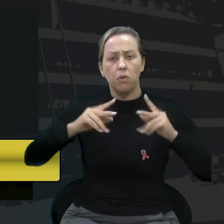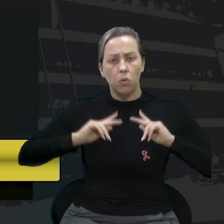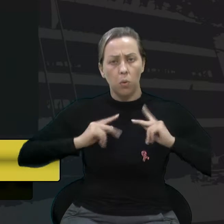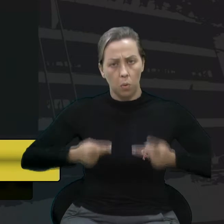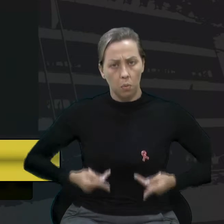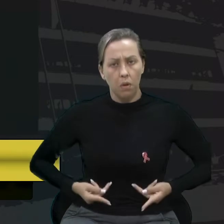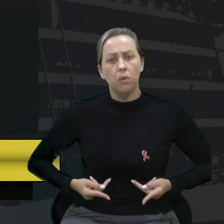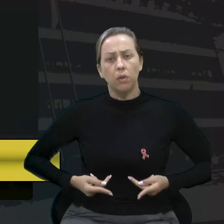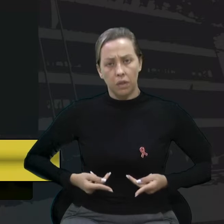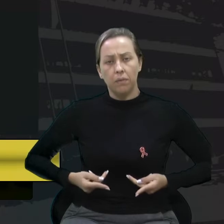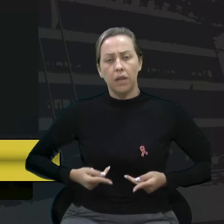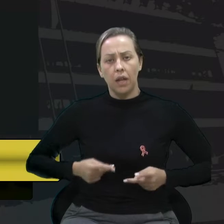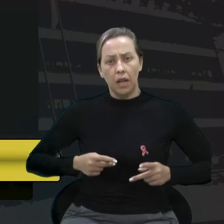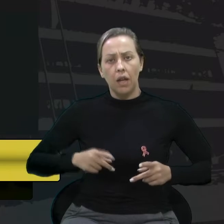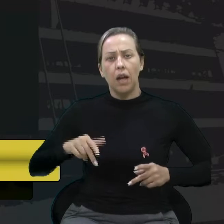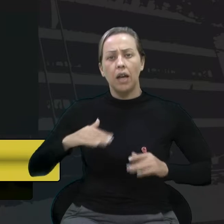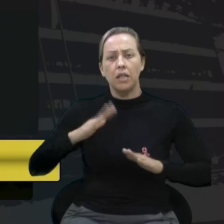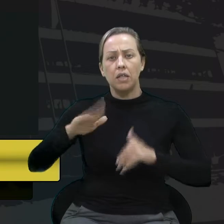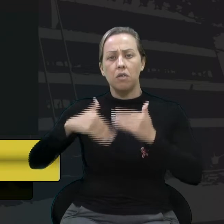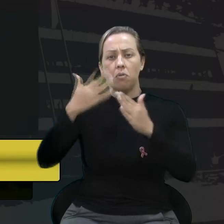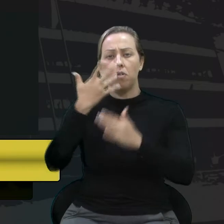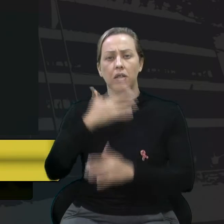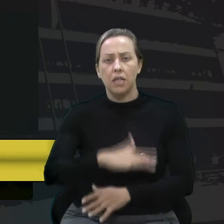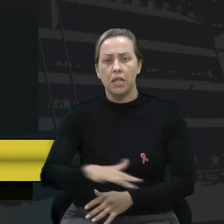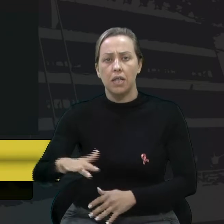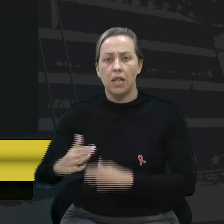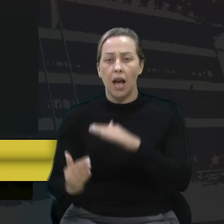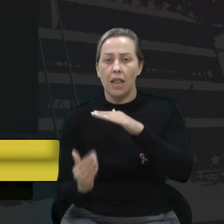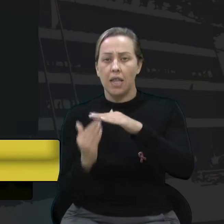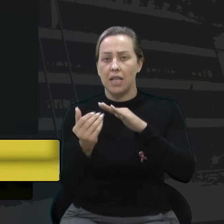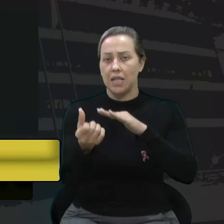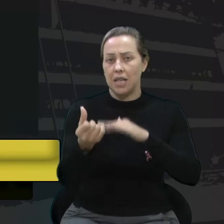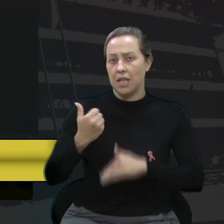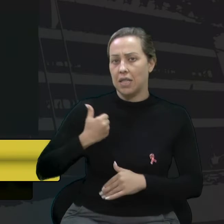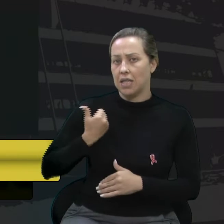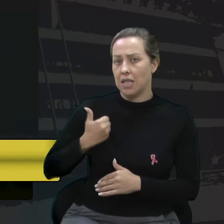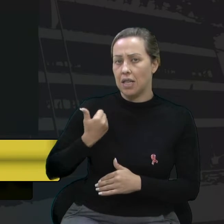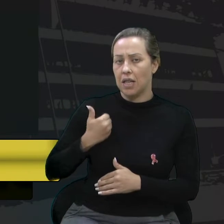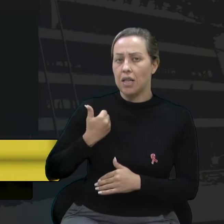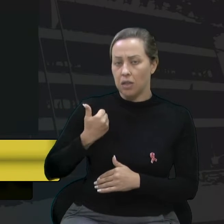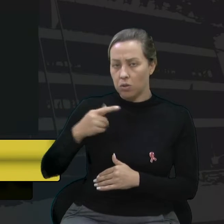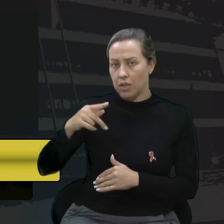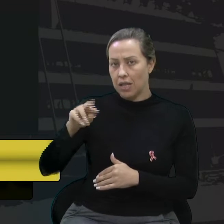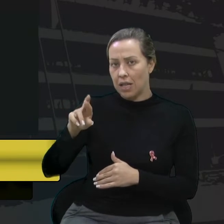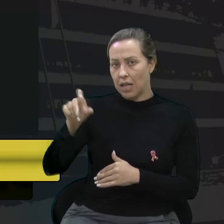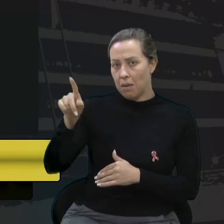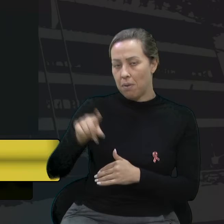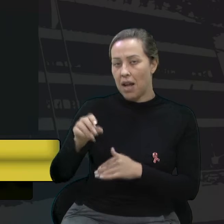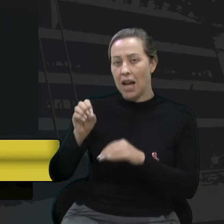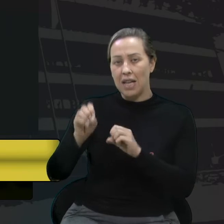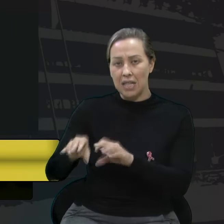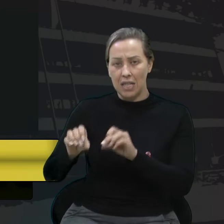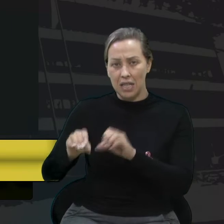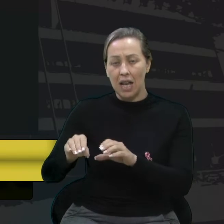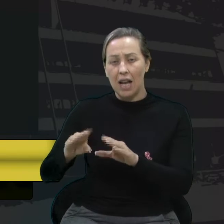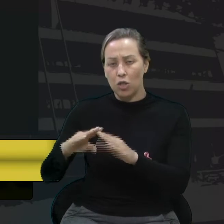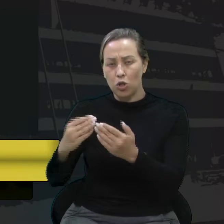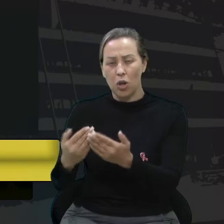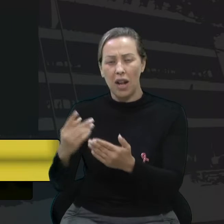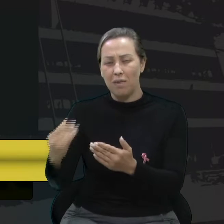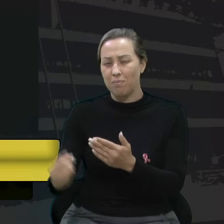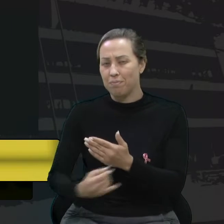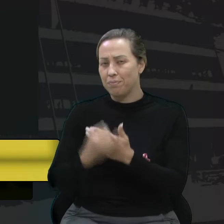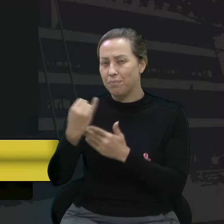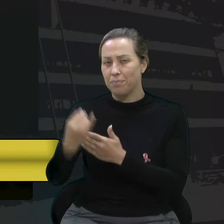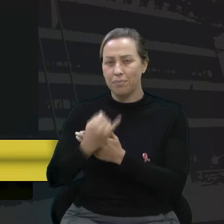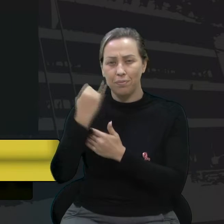é a parte do desenvolvimento infantil até os 6 anos. Então, a pré-escola ela é fundamental para o desenvolvimento da